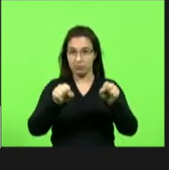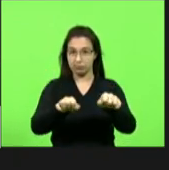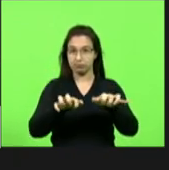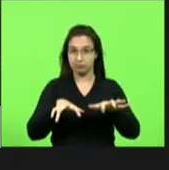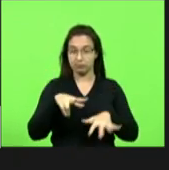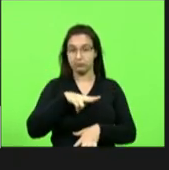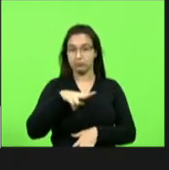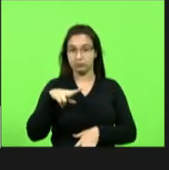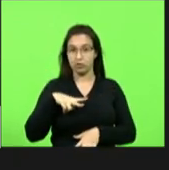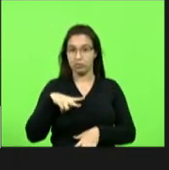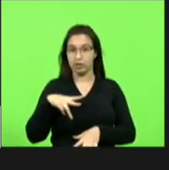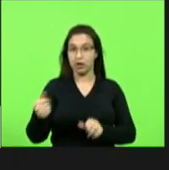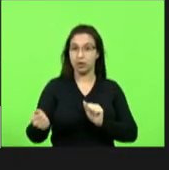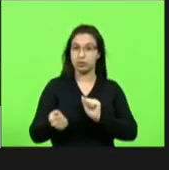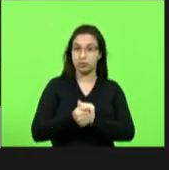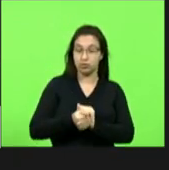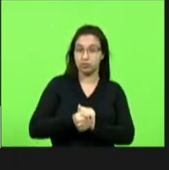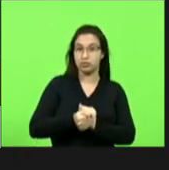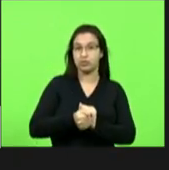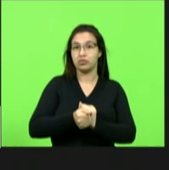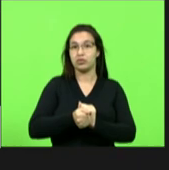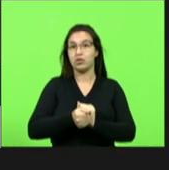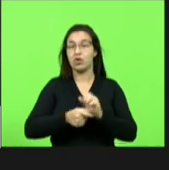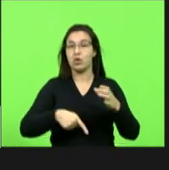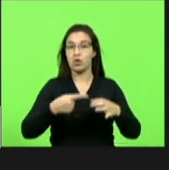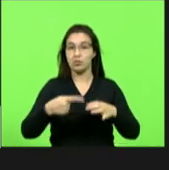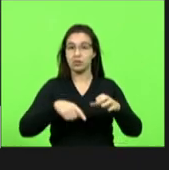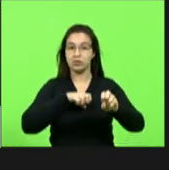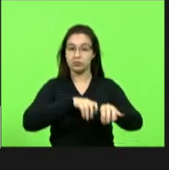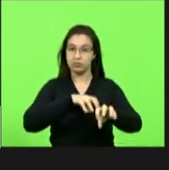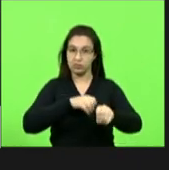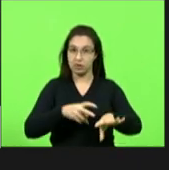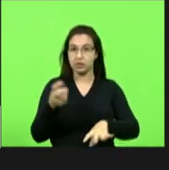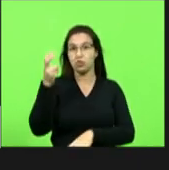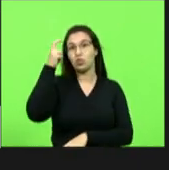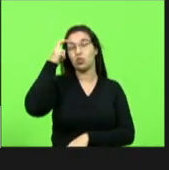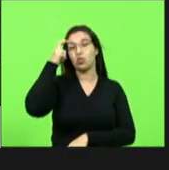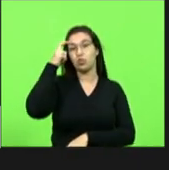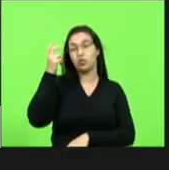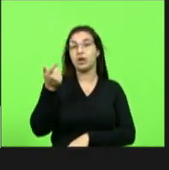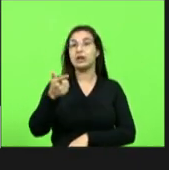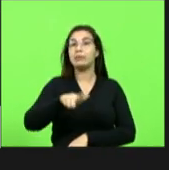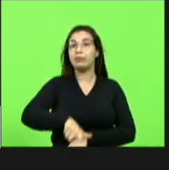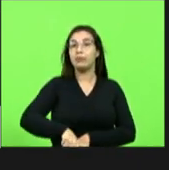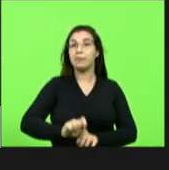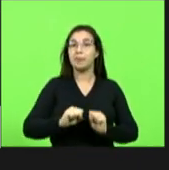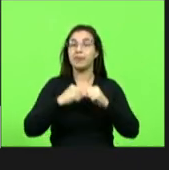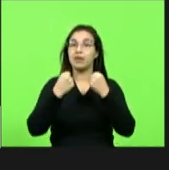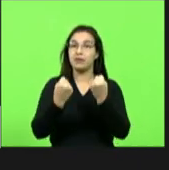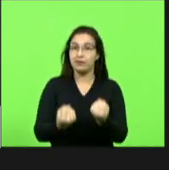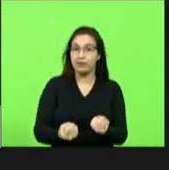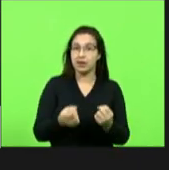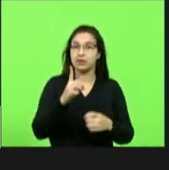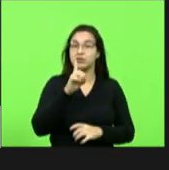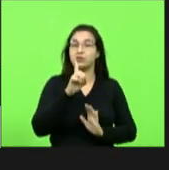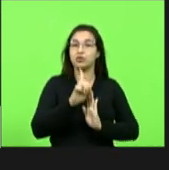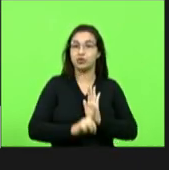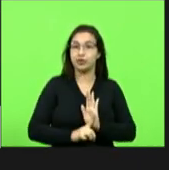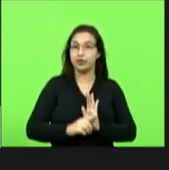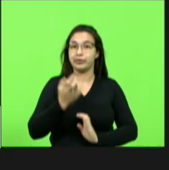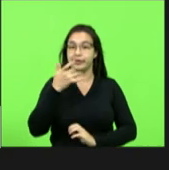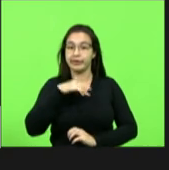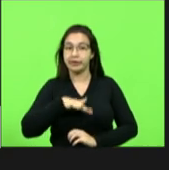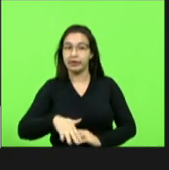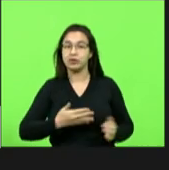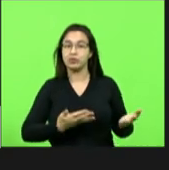entre a Comissão de Educação, Cultura e Desporto e da Defesa dos Direitos da Criança e do Adolescente, uma posição que